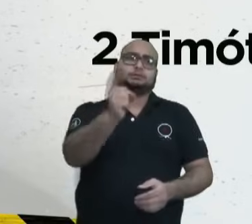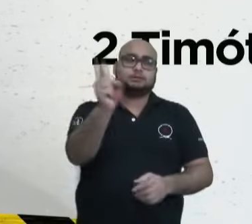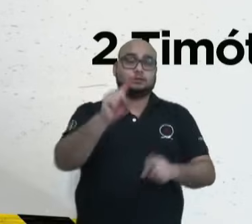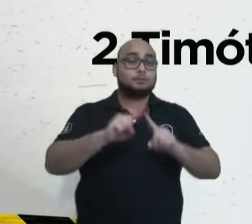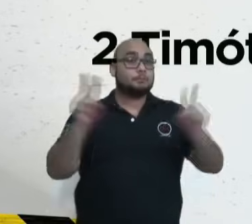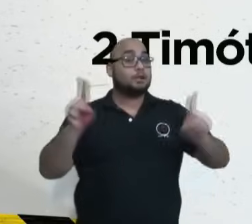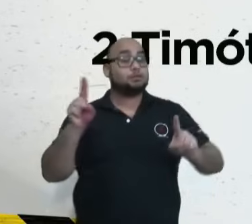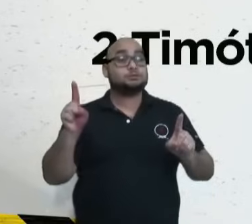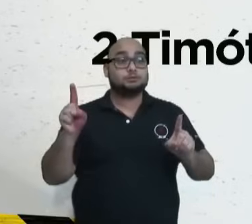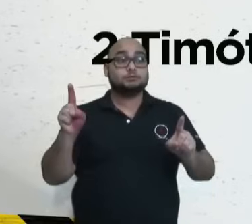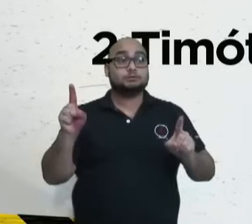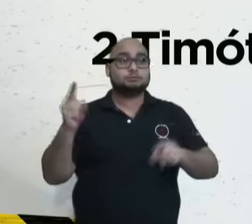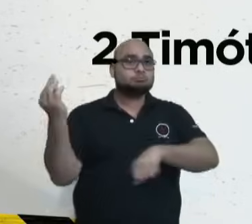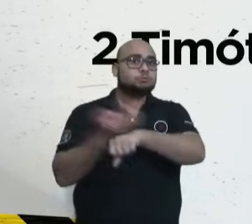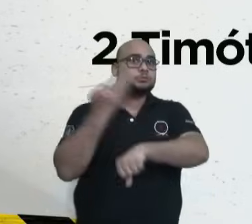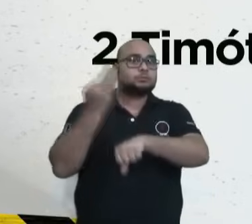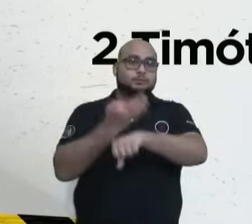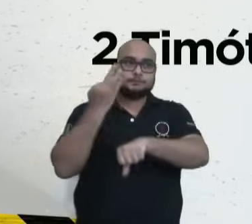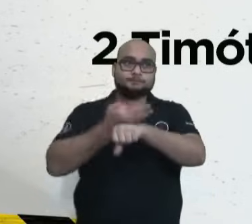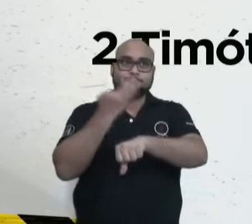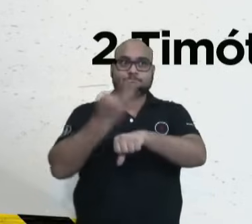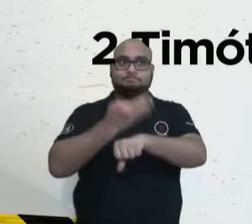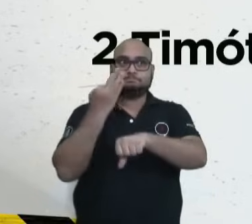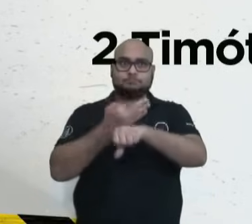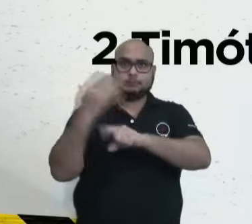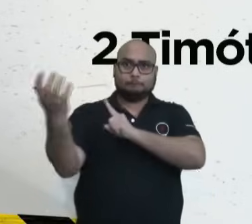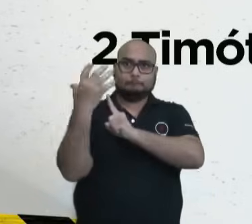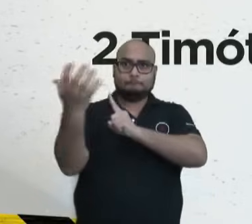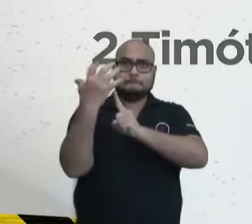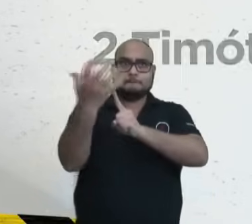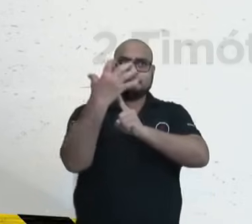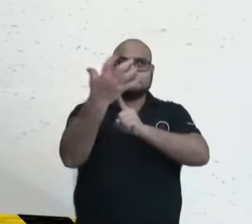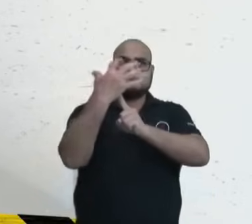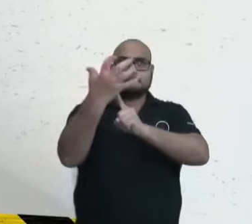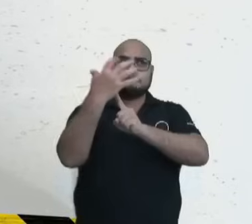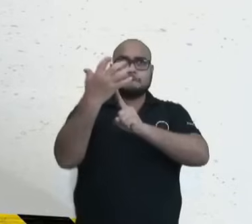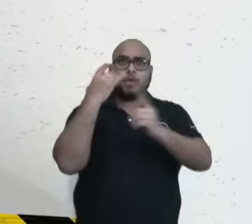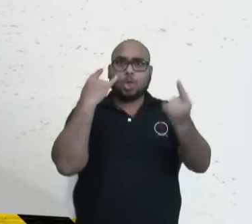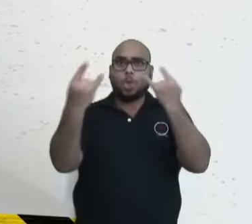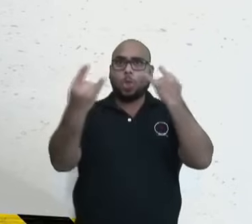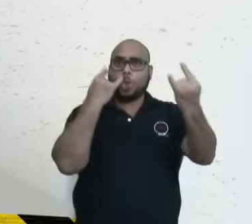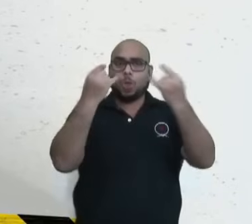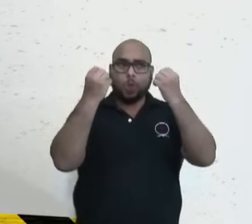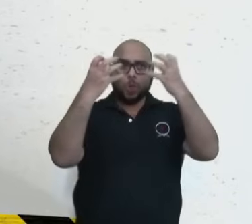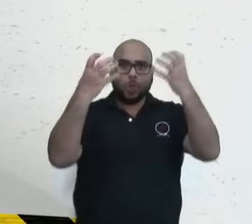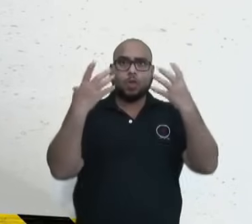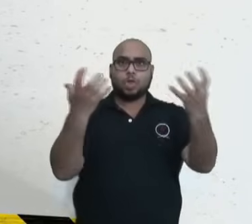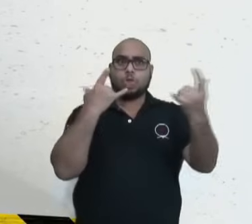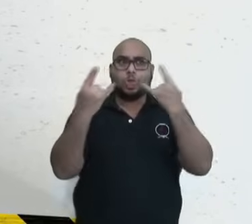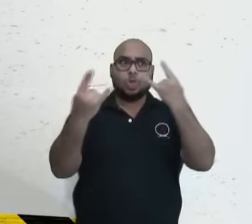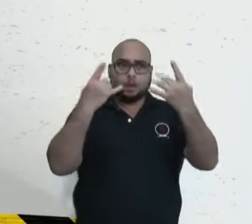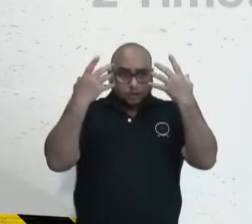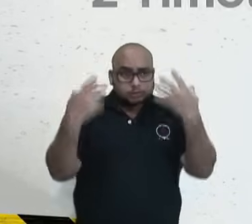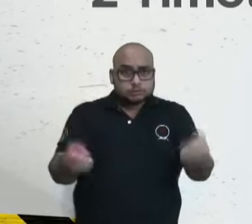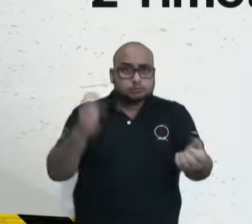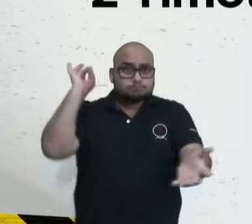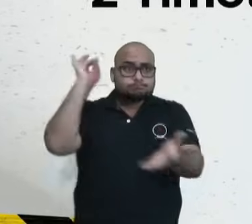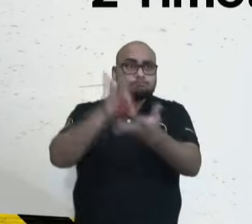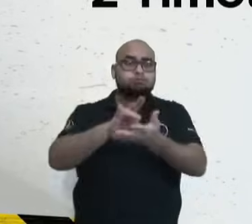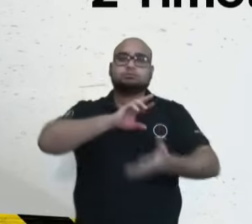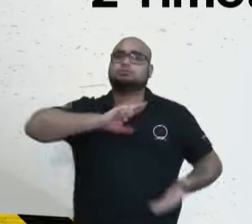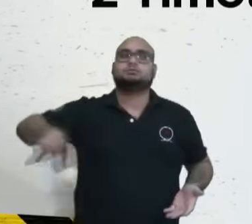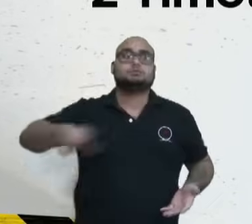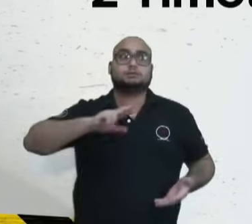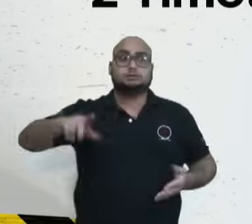para si doutores conforme as suas próprias cobiças desviarão os ouvidos da Verdade Voltando às fábulas Mas tu